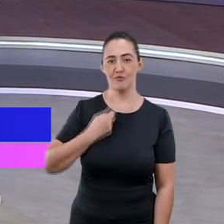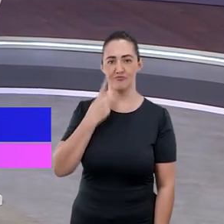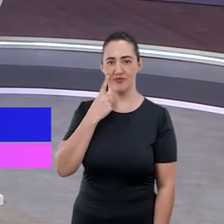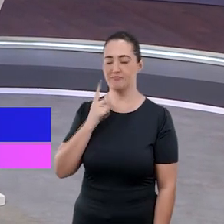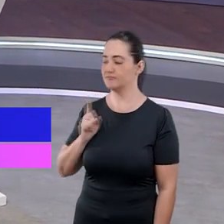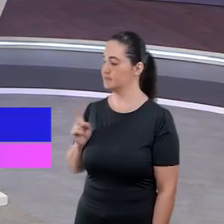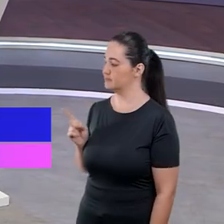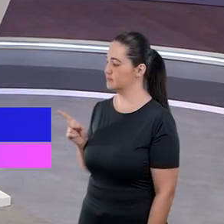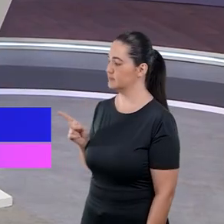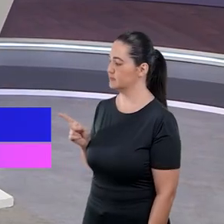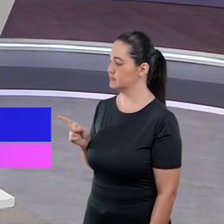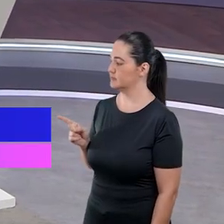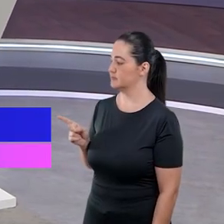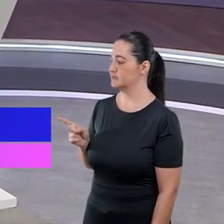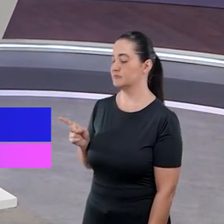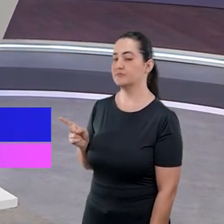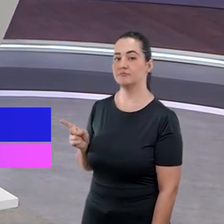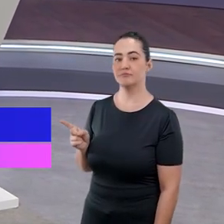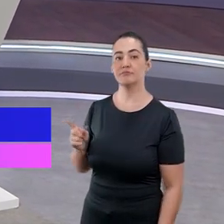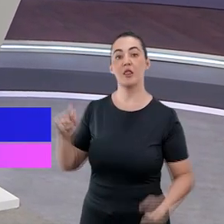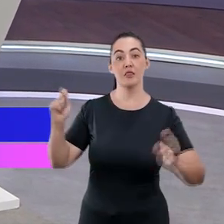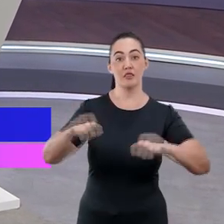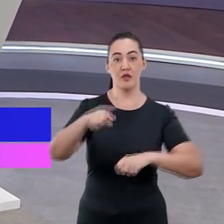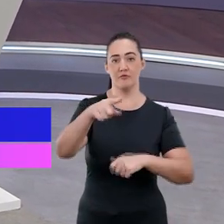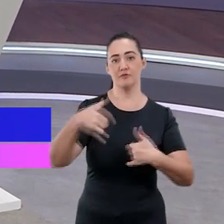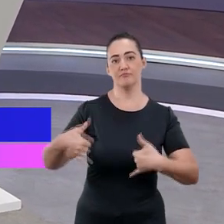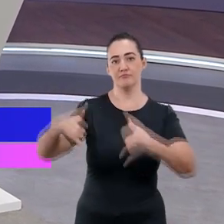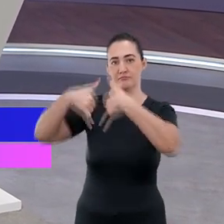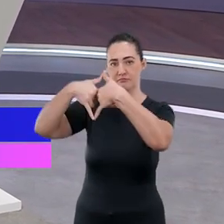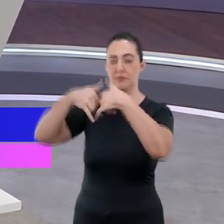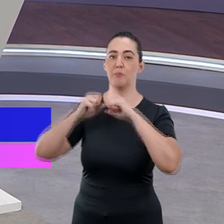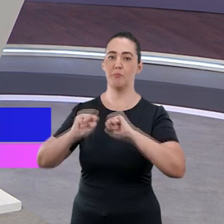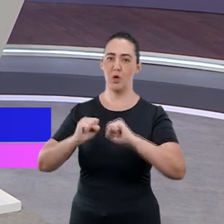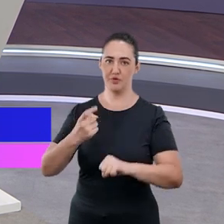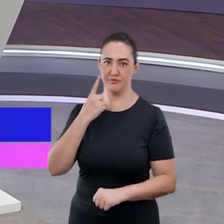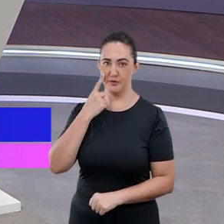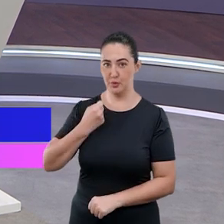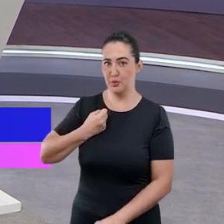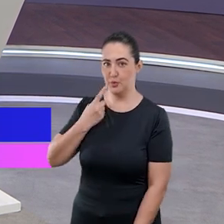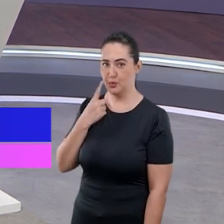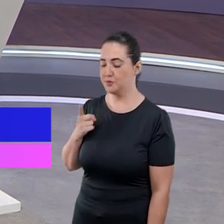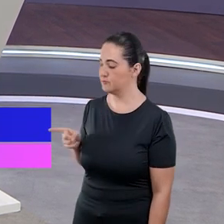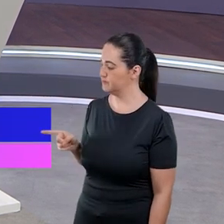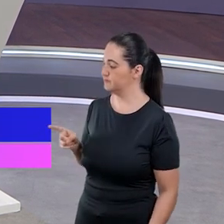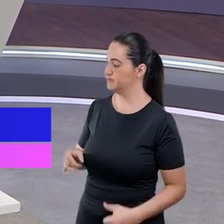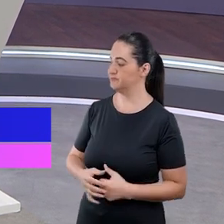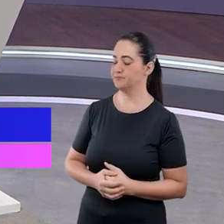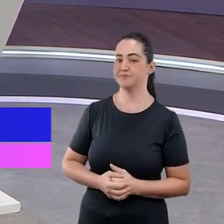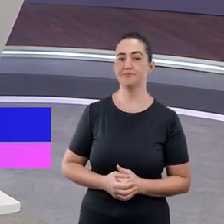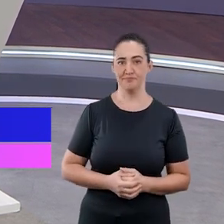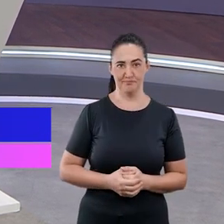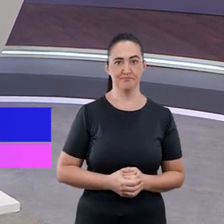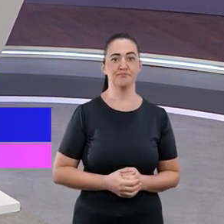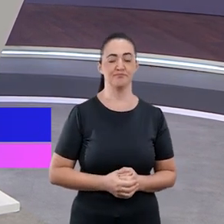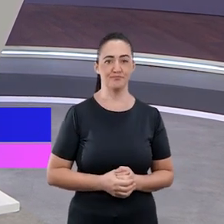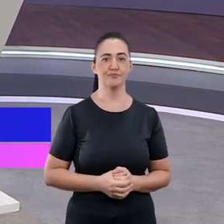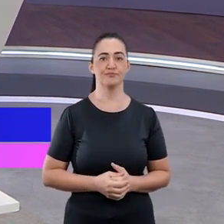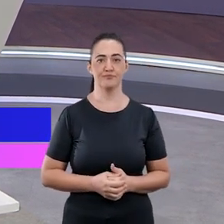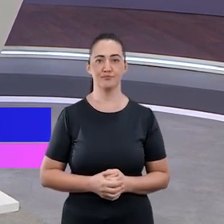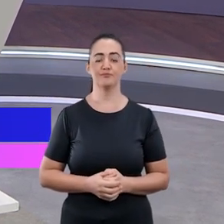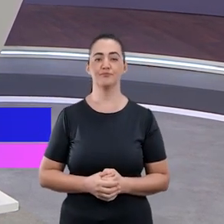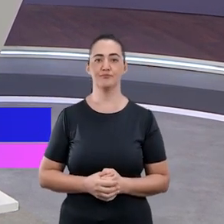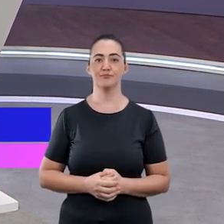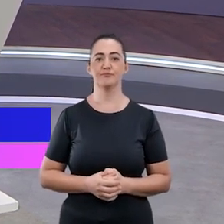operadora 12 21 27 31 21. Vou repetir, 0 operadora 12 21 27